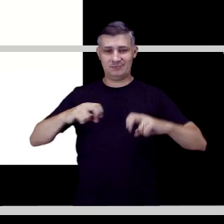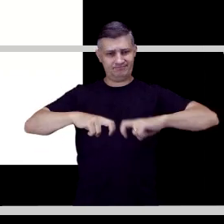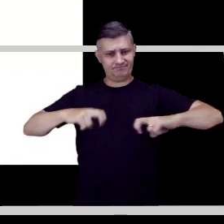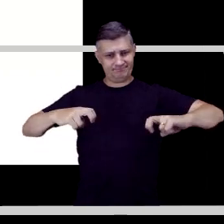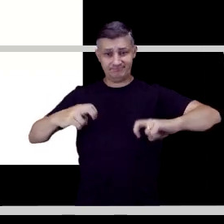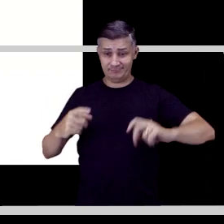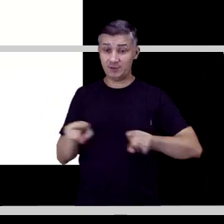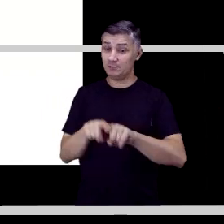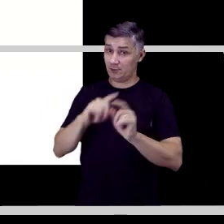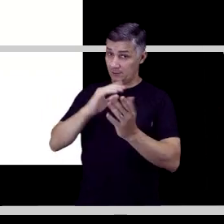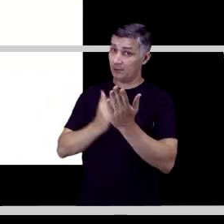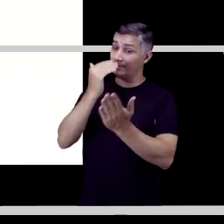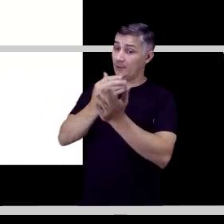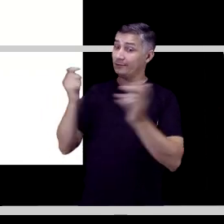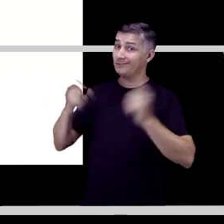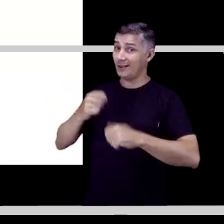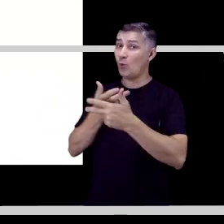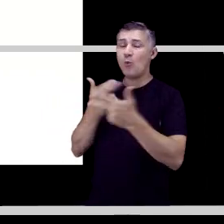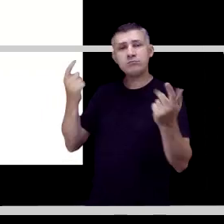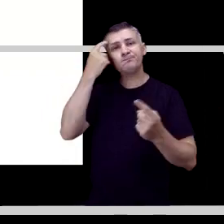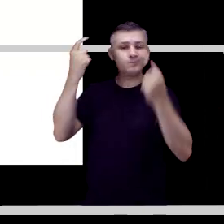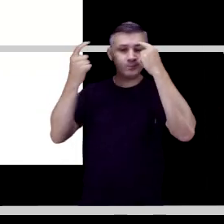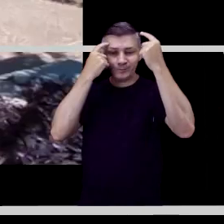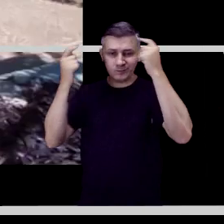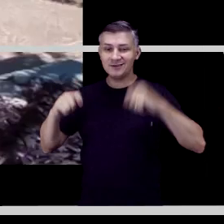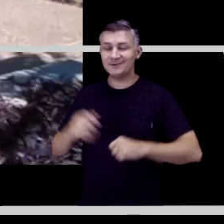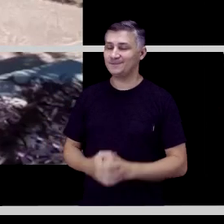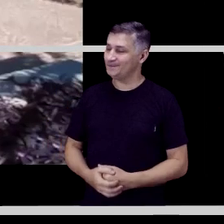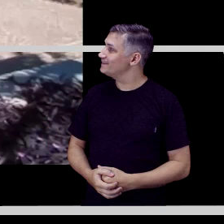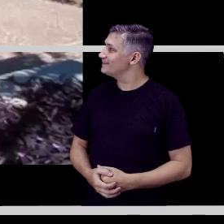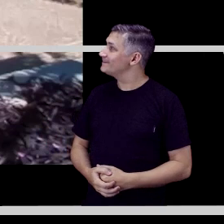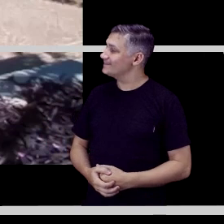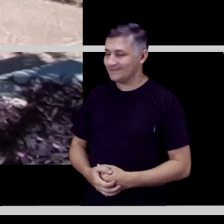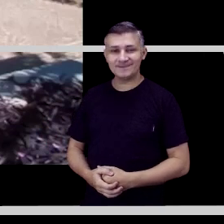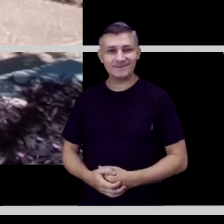né? Mas como uma extensão às atividades que lá são desenvolvidas.